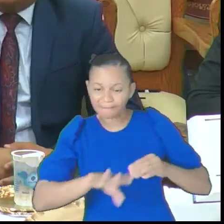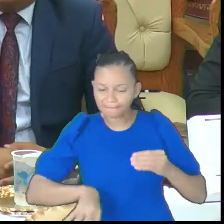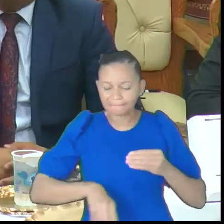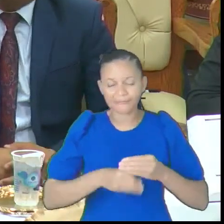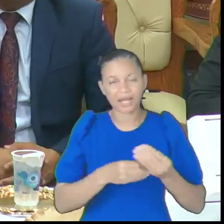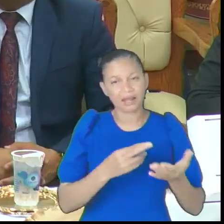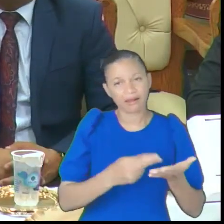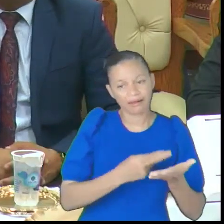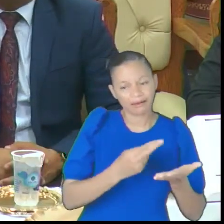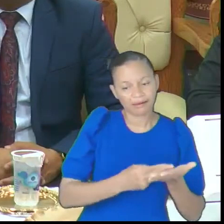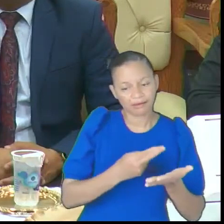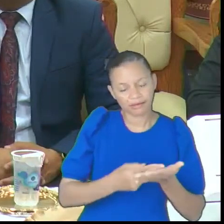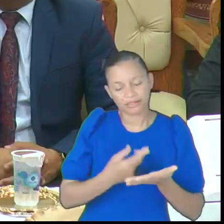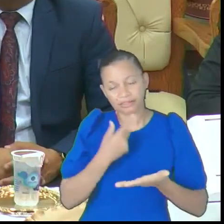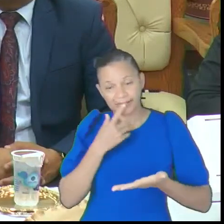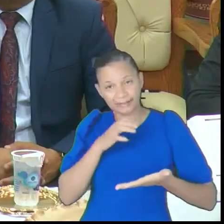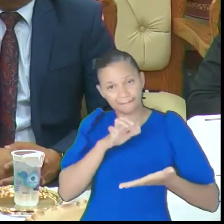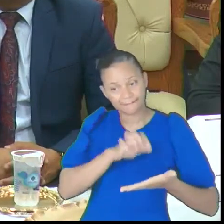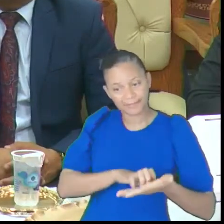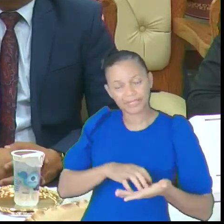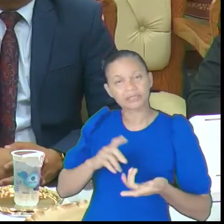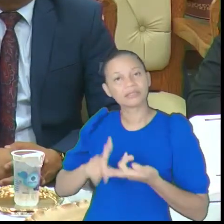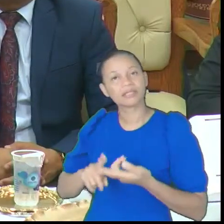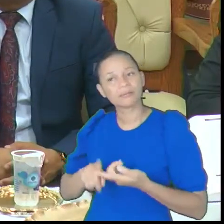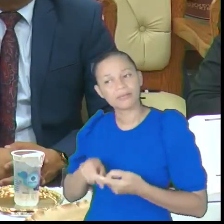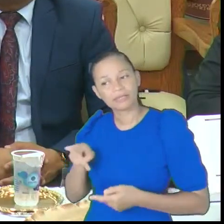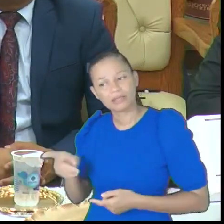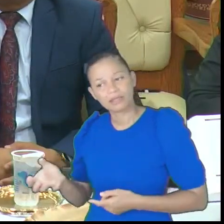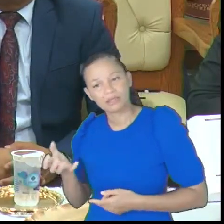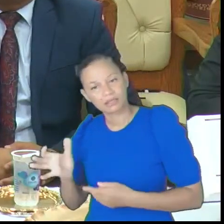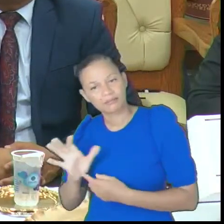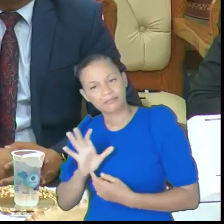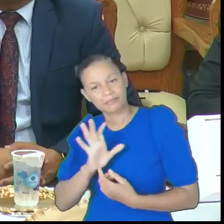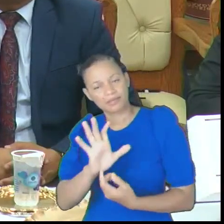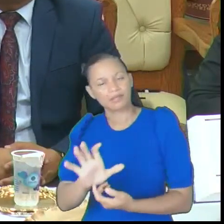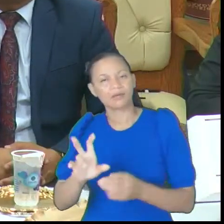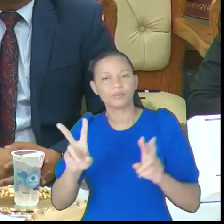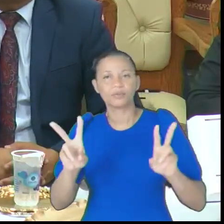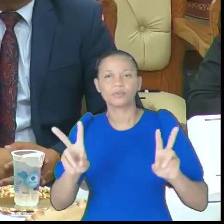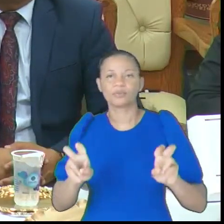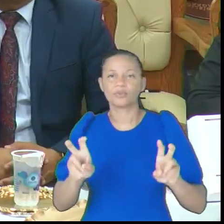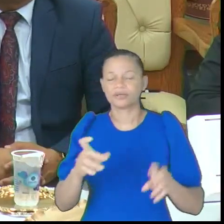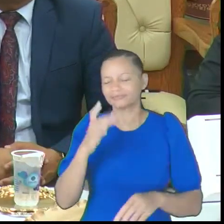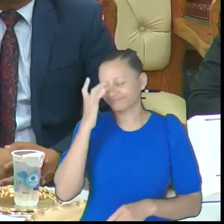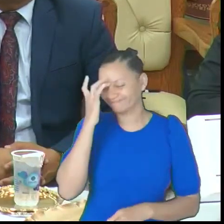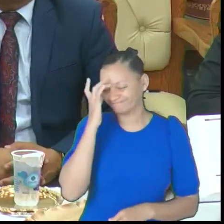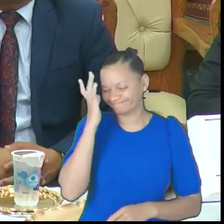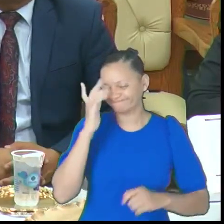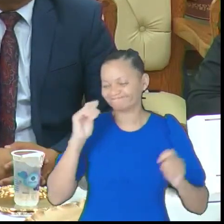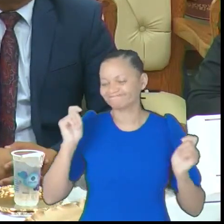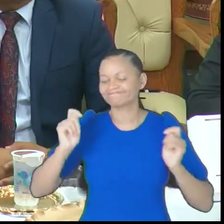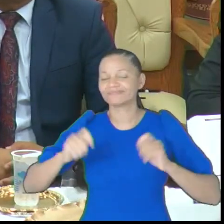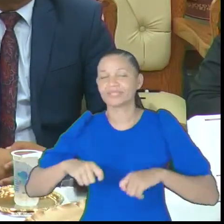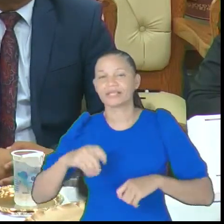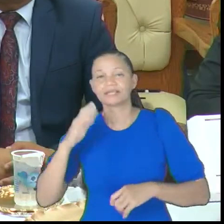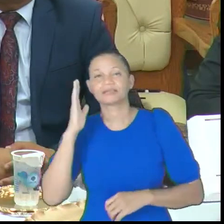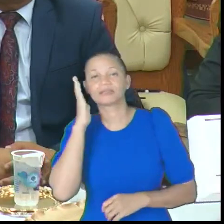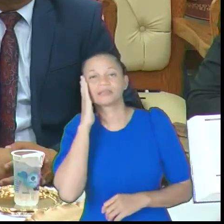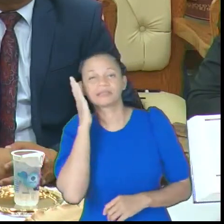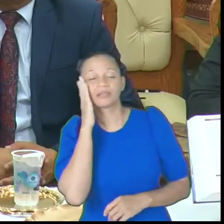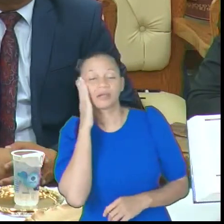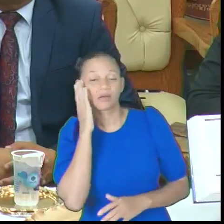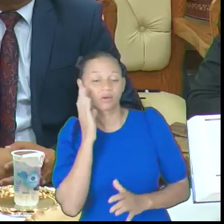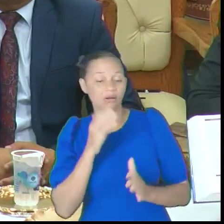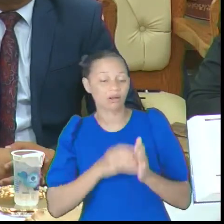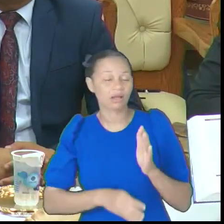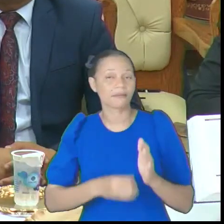da epístola, quanto daquilo que ele queria apresentar sobre ela. Ficou muito fácil a gente entender. Quando no